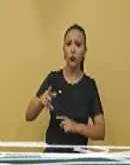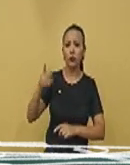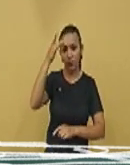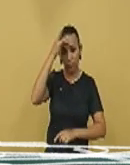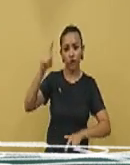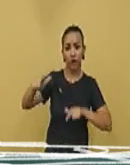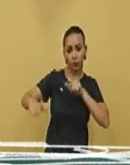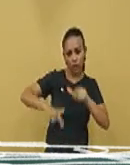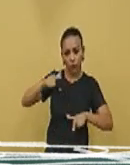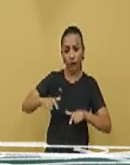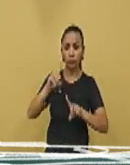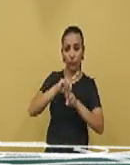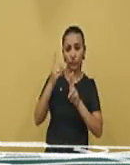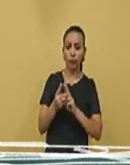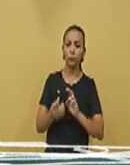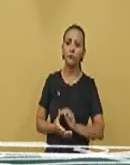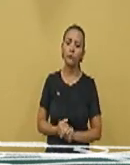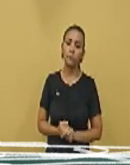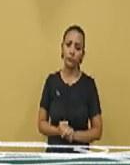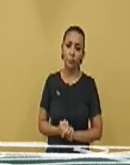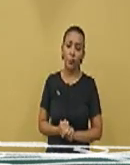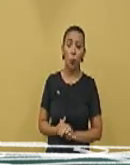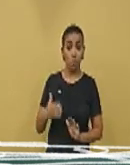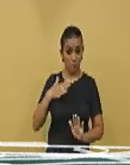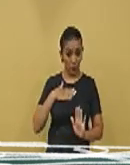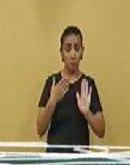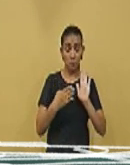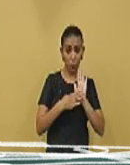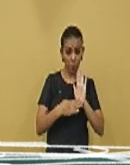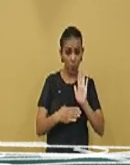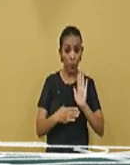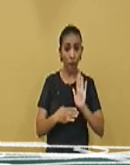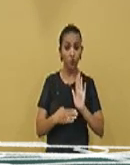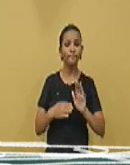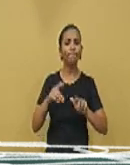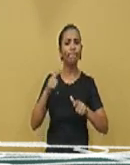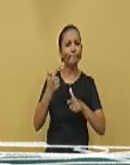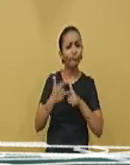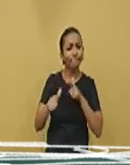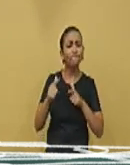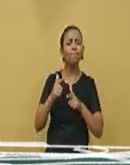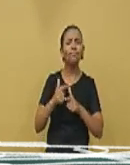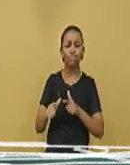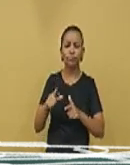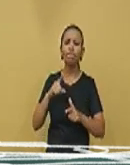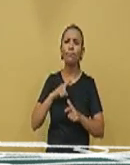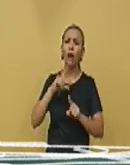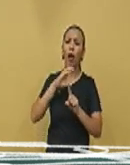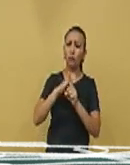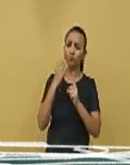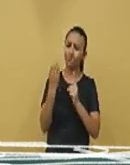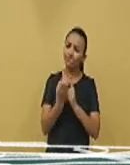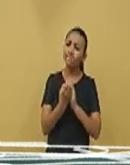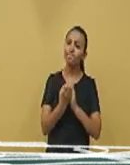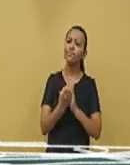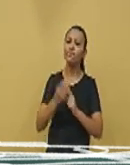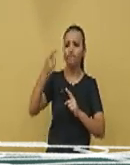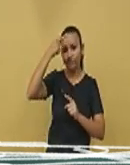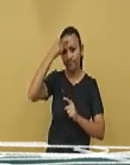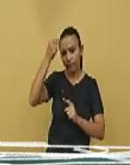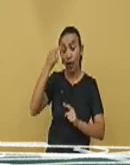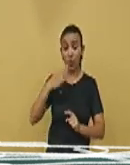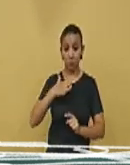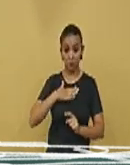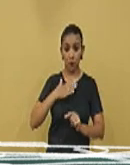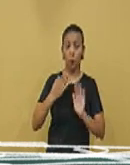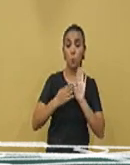Como proposta, nós temos... Grande problema é esse que nós temos que enfrentar como comunidade acadêmica. Uma das propostas